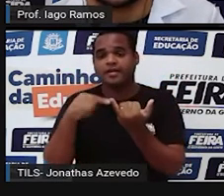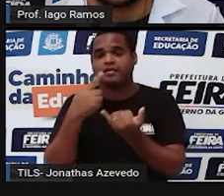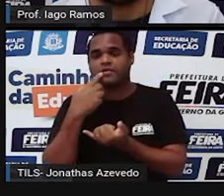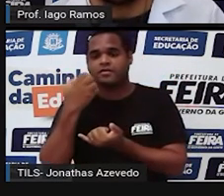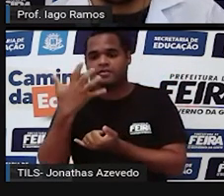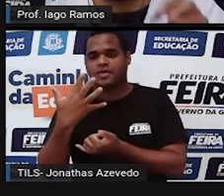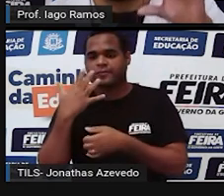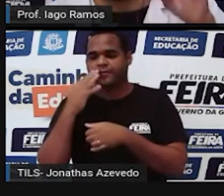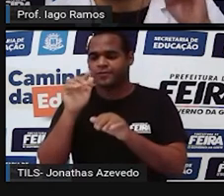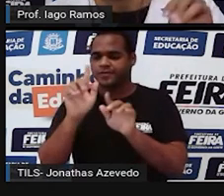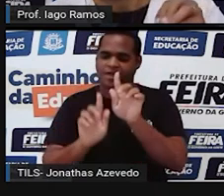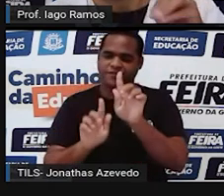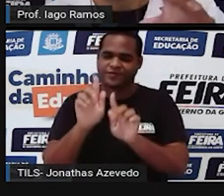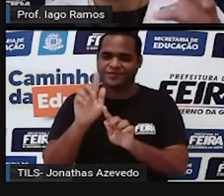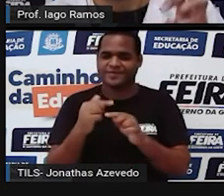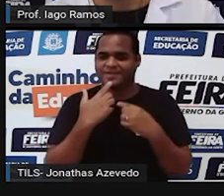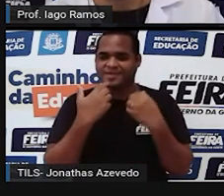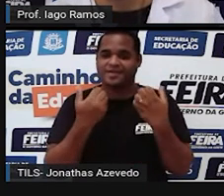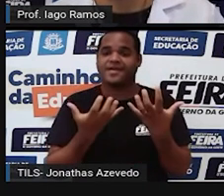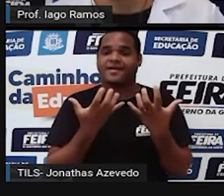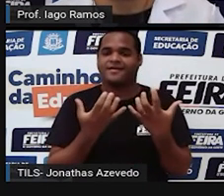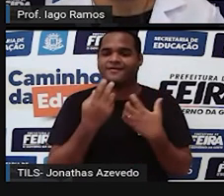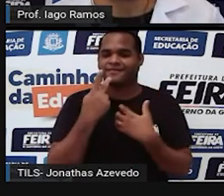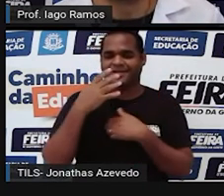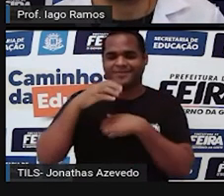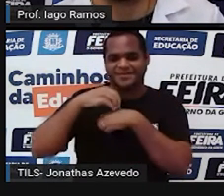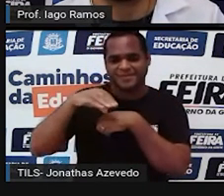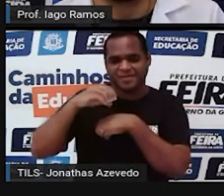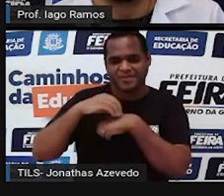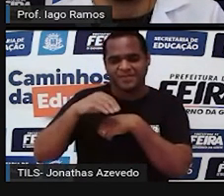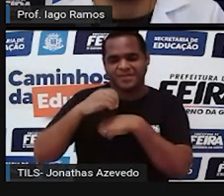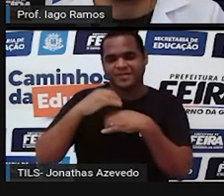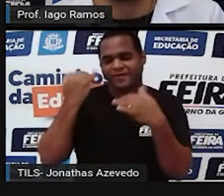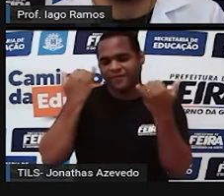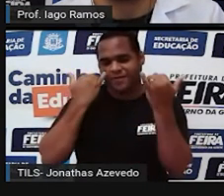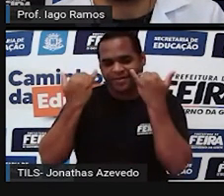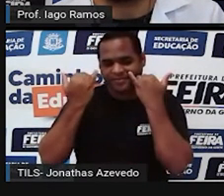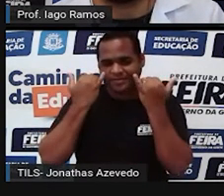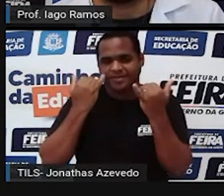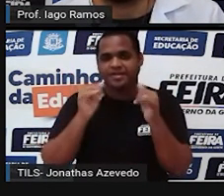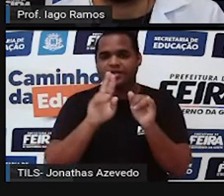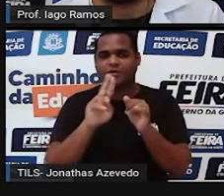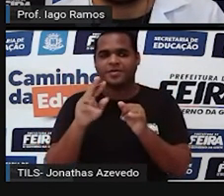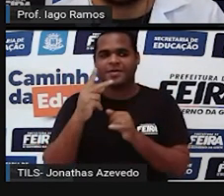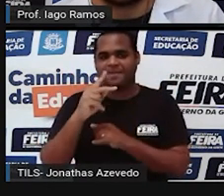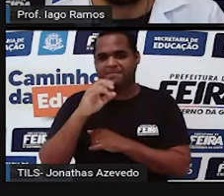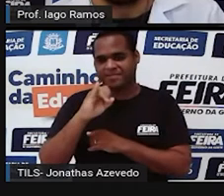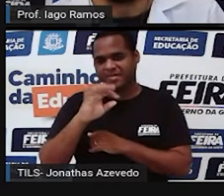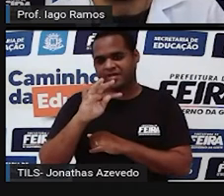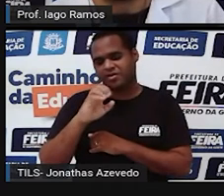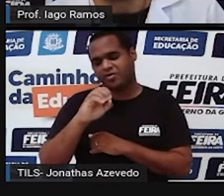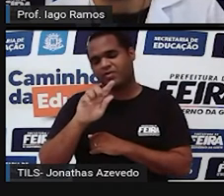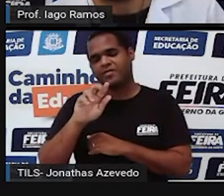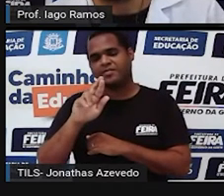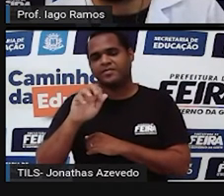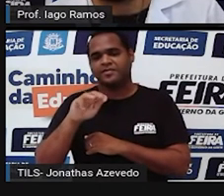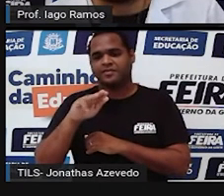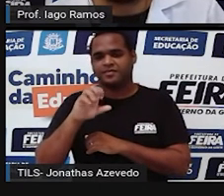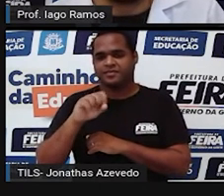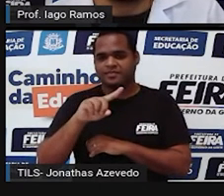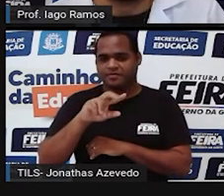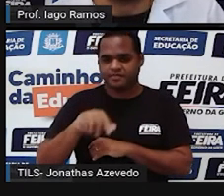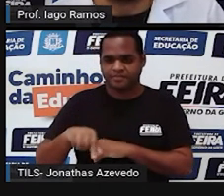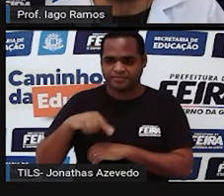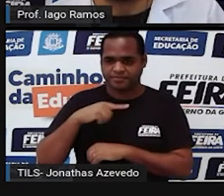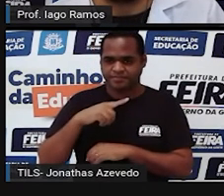trazer. Então, quando tiver um desenhozinho de alguma informação que o gráfico quer trazer, são pictogramas, né? Os elementos